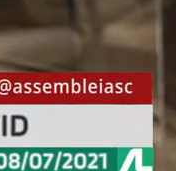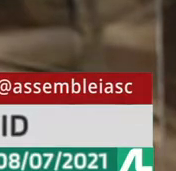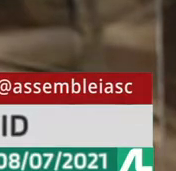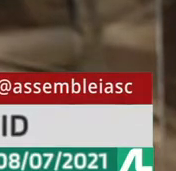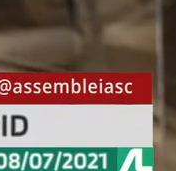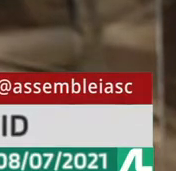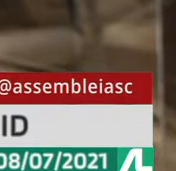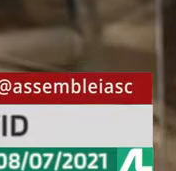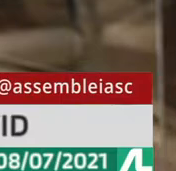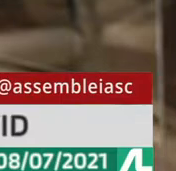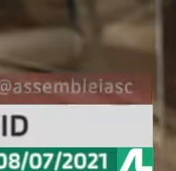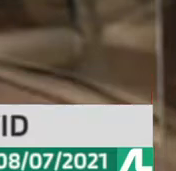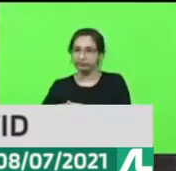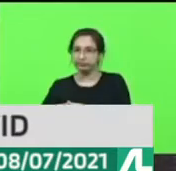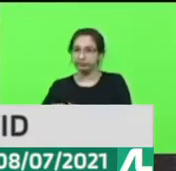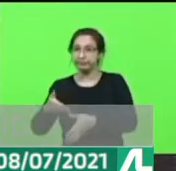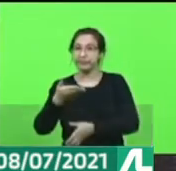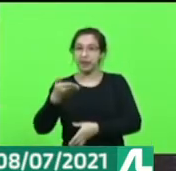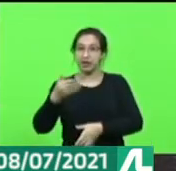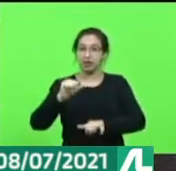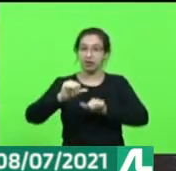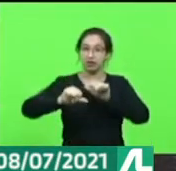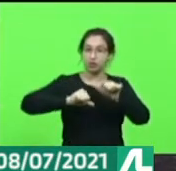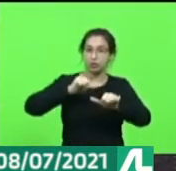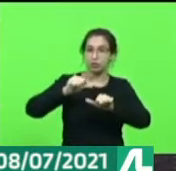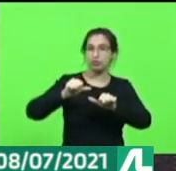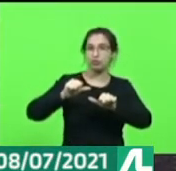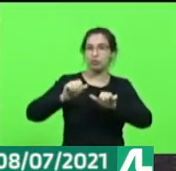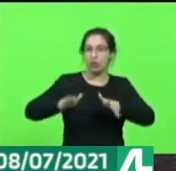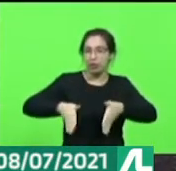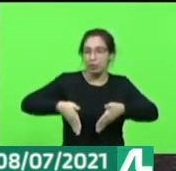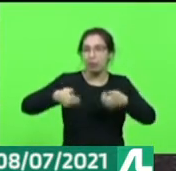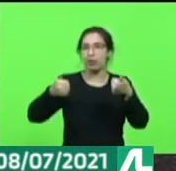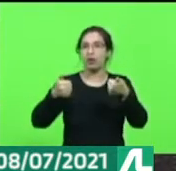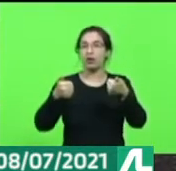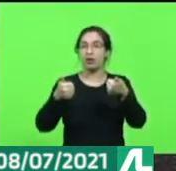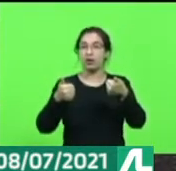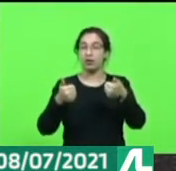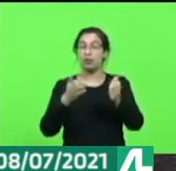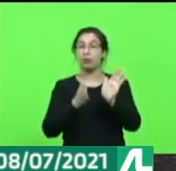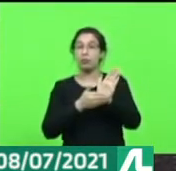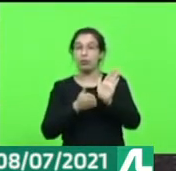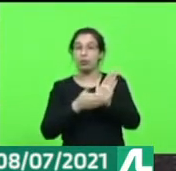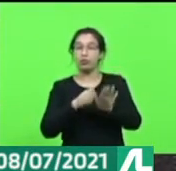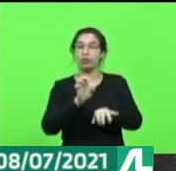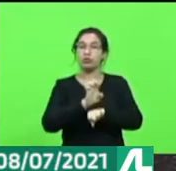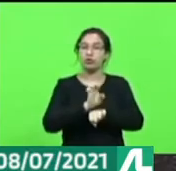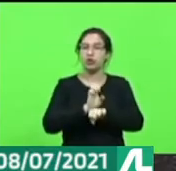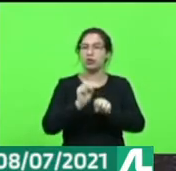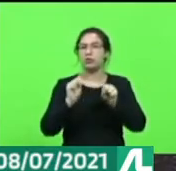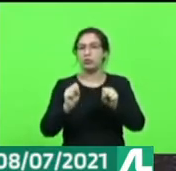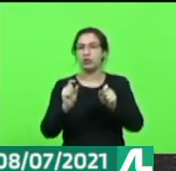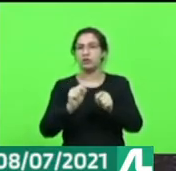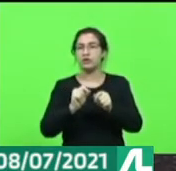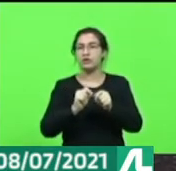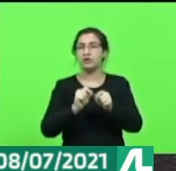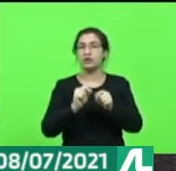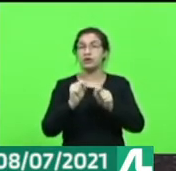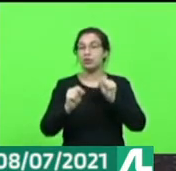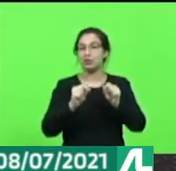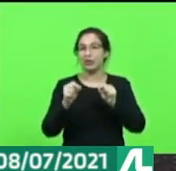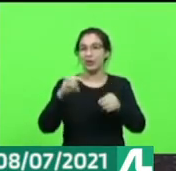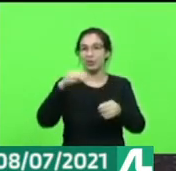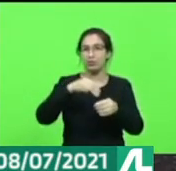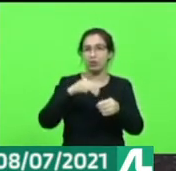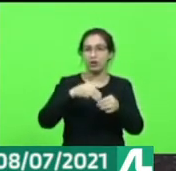Assembleia Legislativa. Eu tenho proposto que o Estado faça isso, pode ser em parceria com os municípios. Já